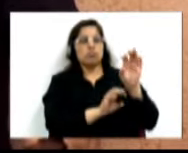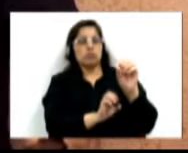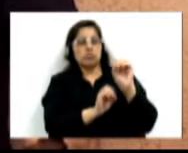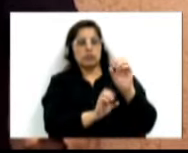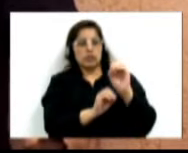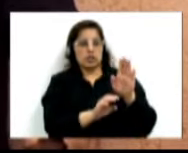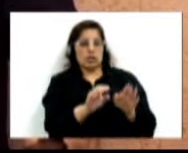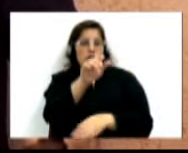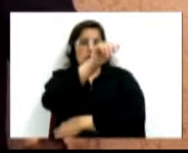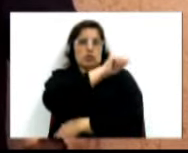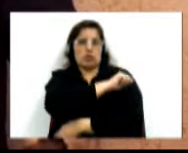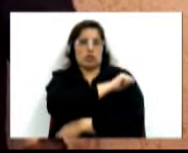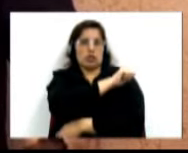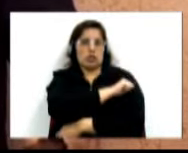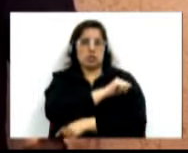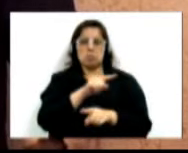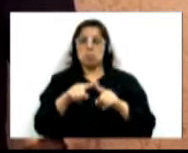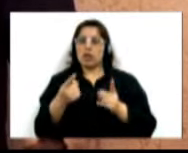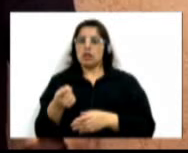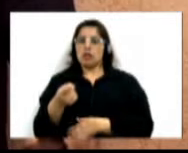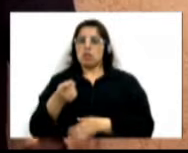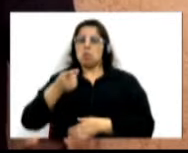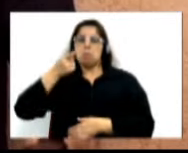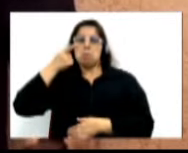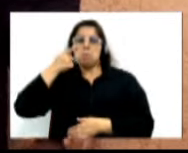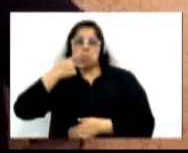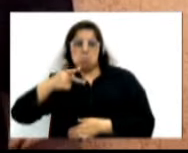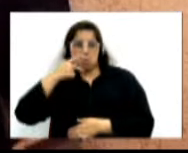escolarizando os alunos, estão doutrinando os alunos.